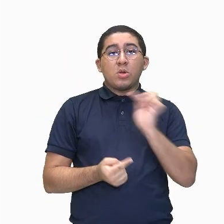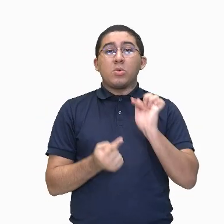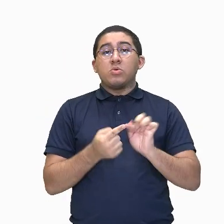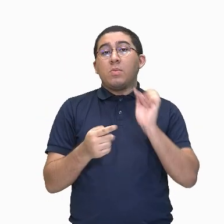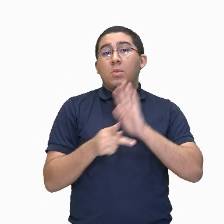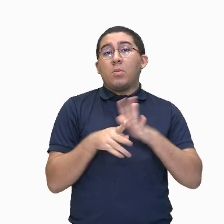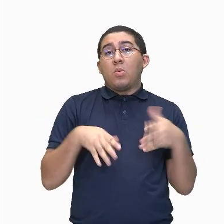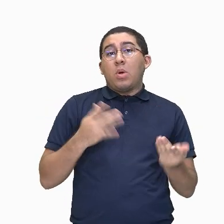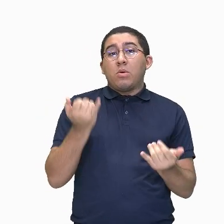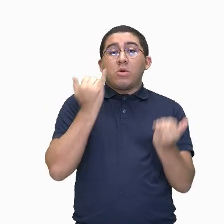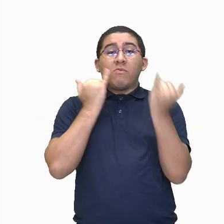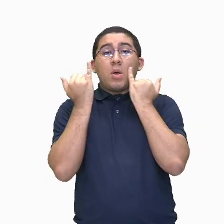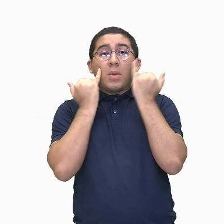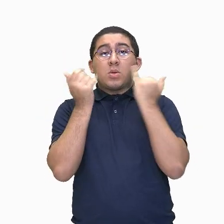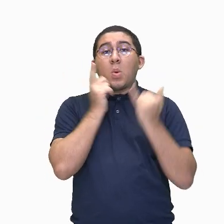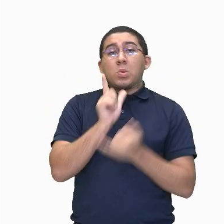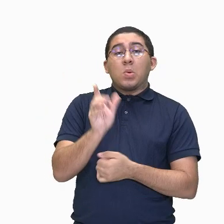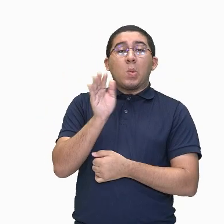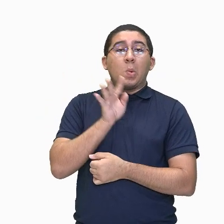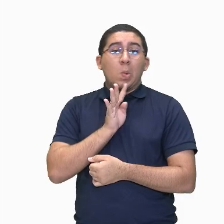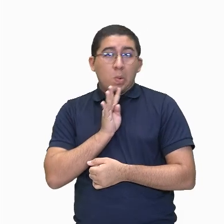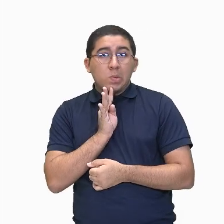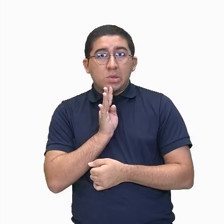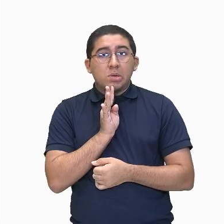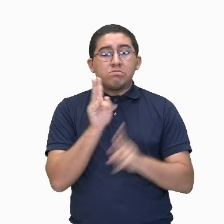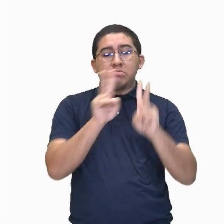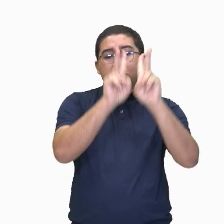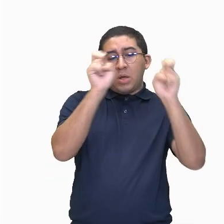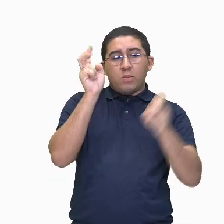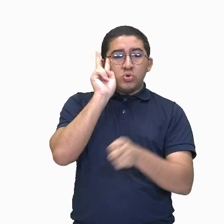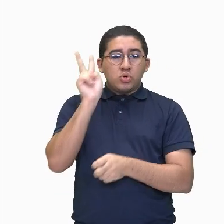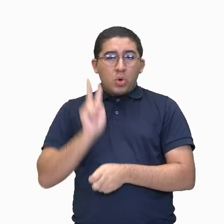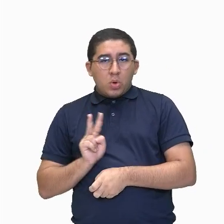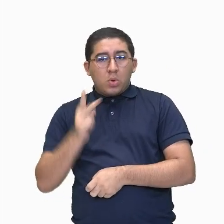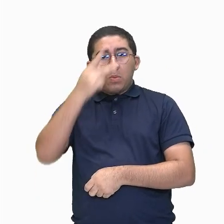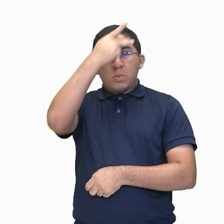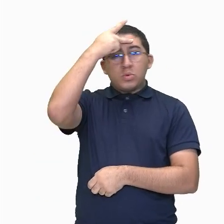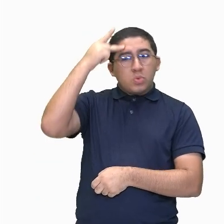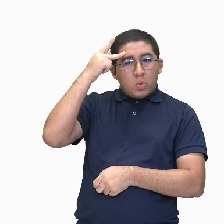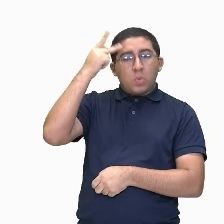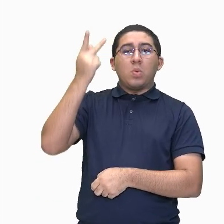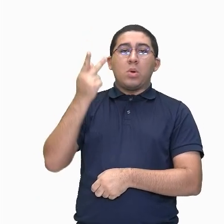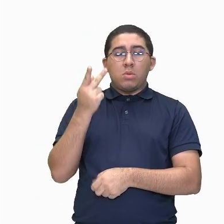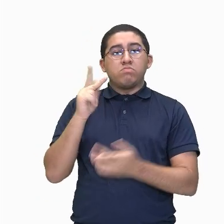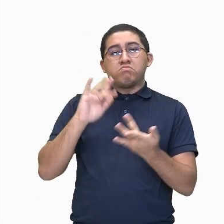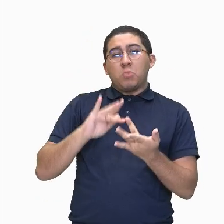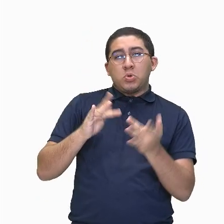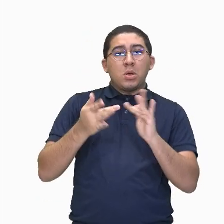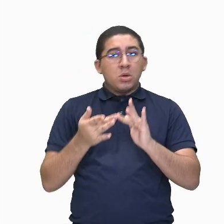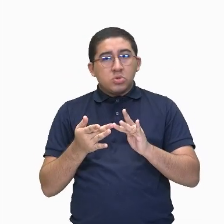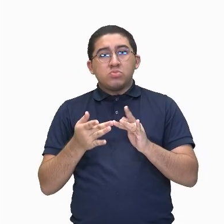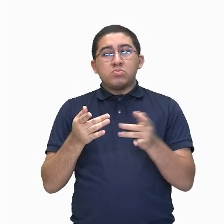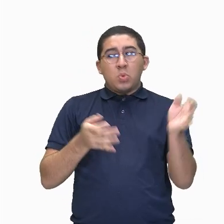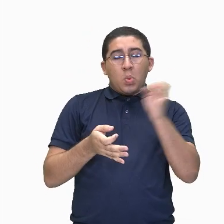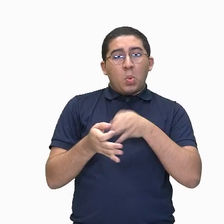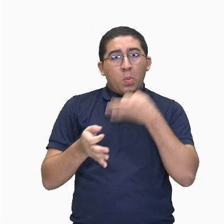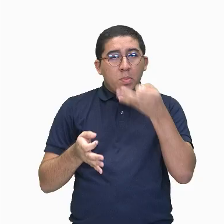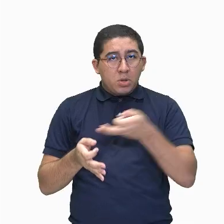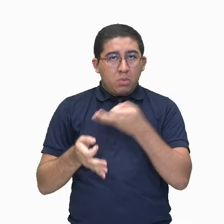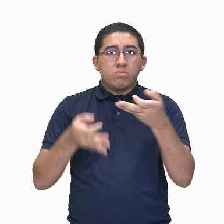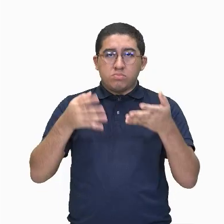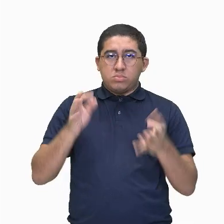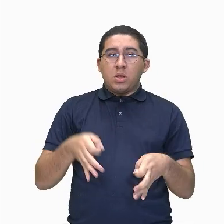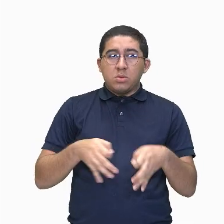ter informações, é conhecer coisas, histórias, pessoas, pontos de vista, opinião, não é?